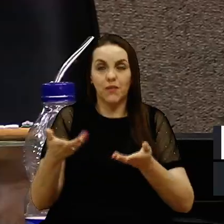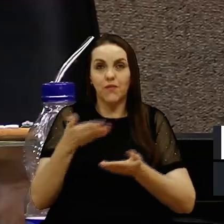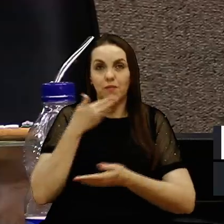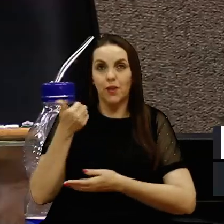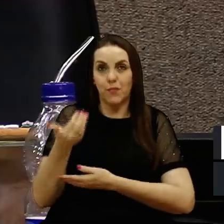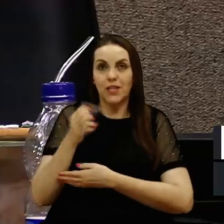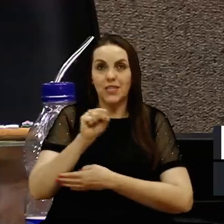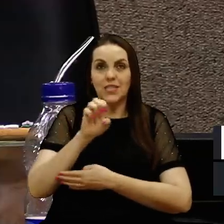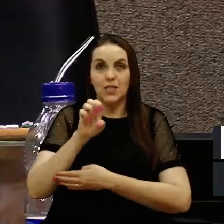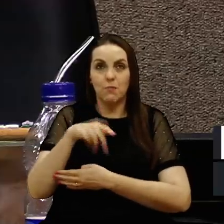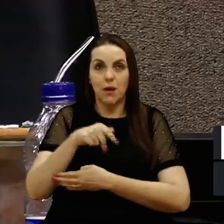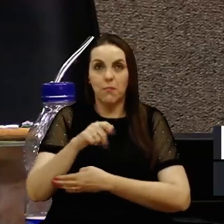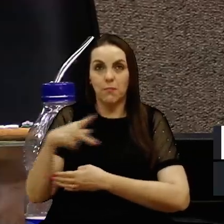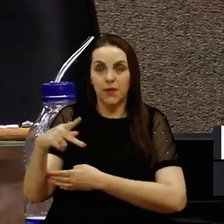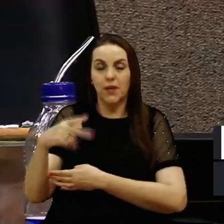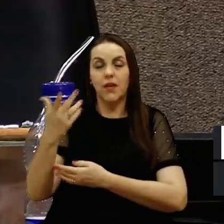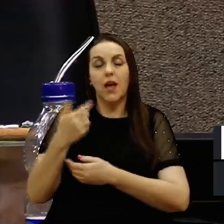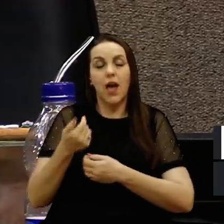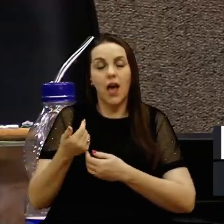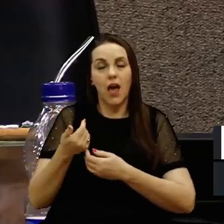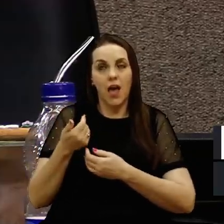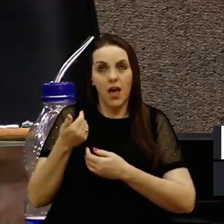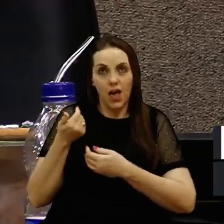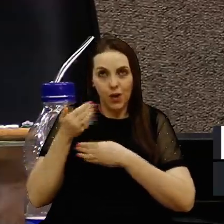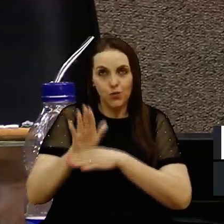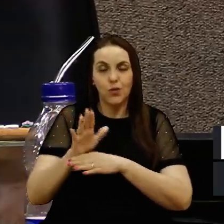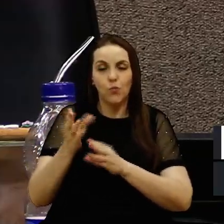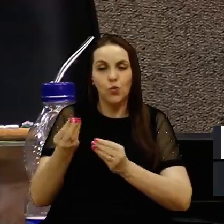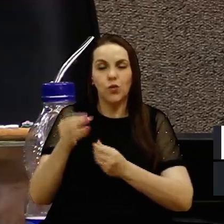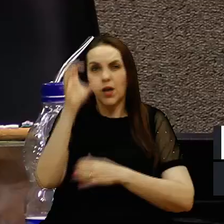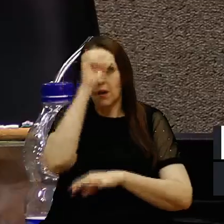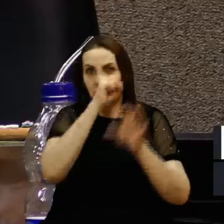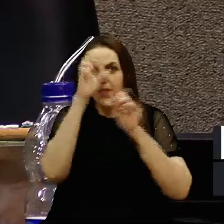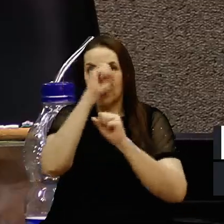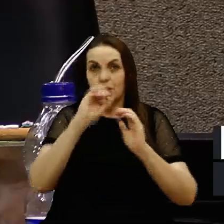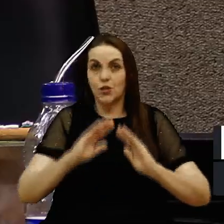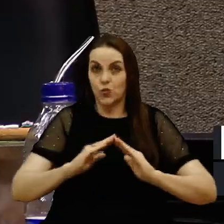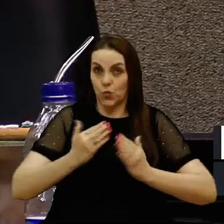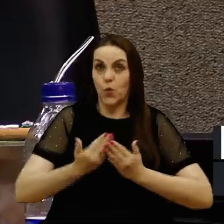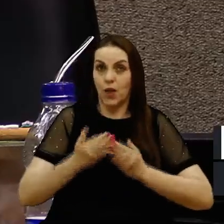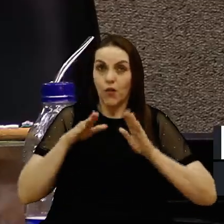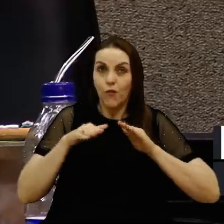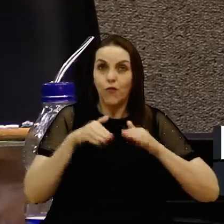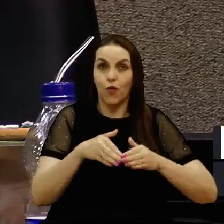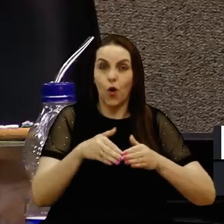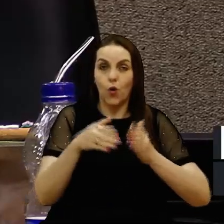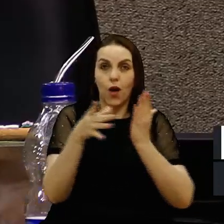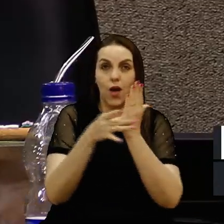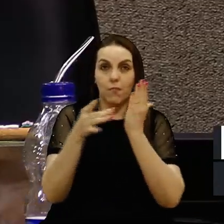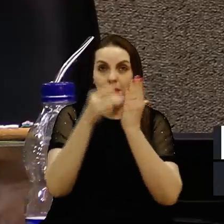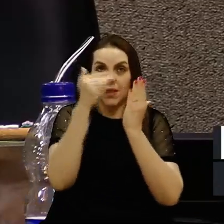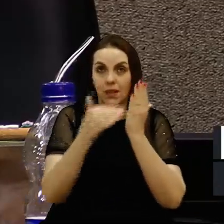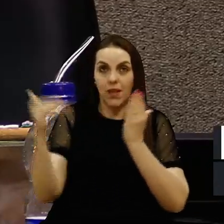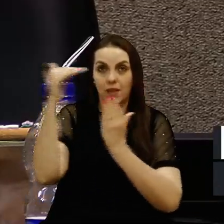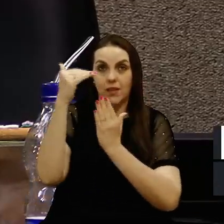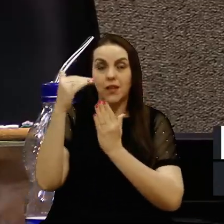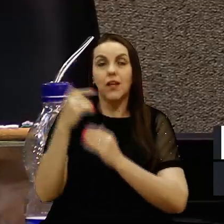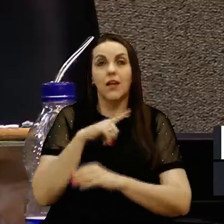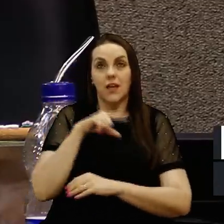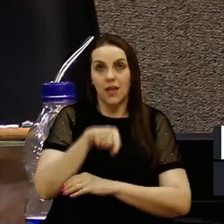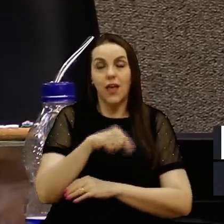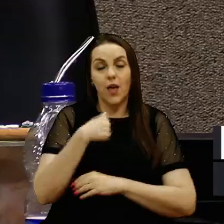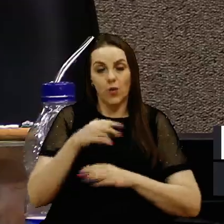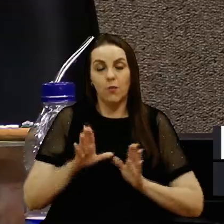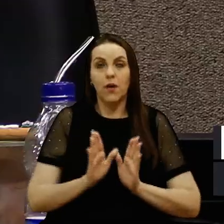O centro que tem ajudado muito na questão da aprendizagem escolar, com foco para as altas habilidades, já que aqui na Câmara presido a